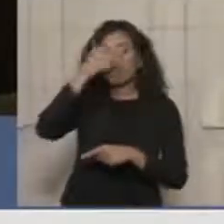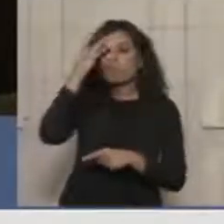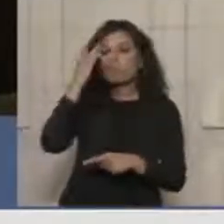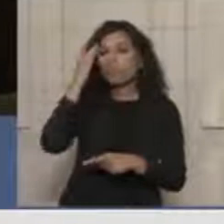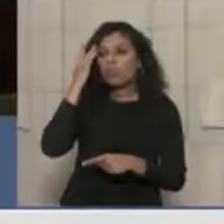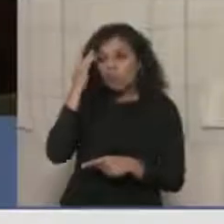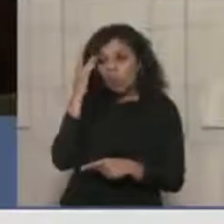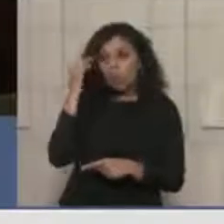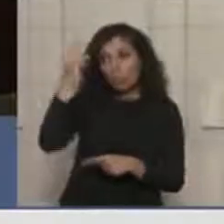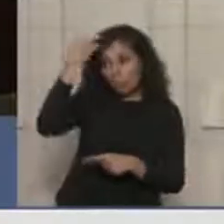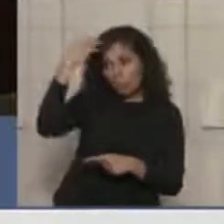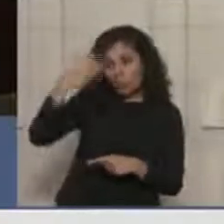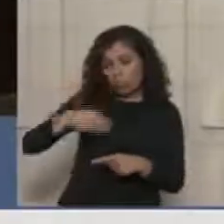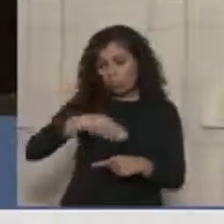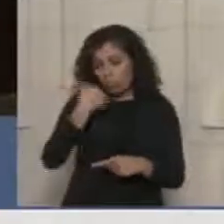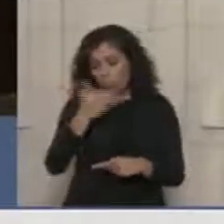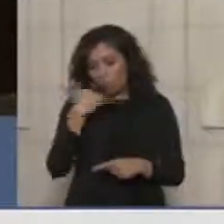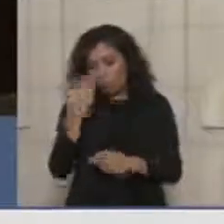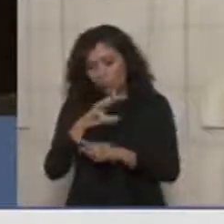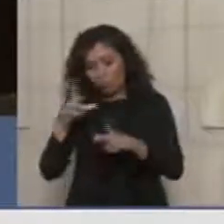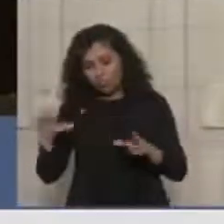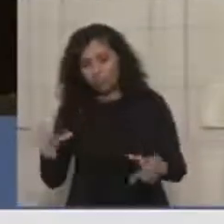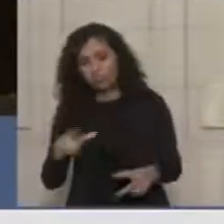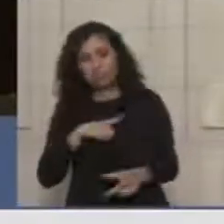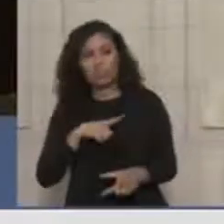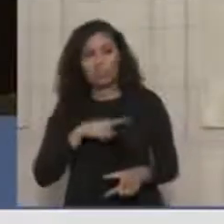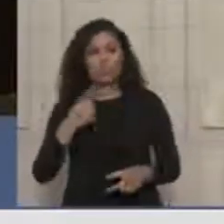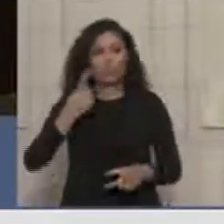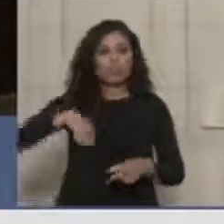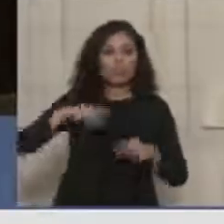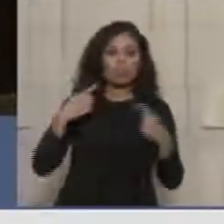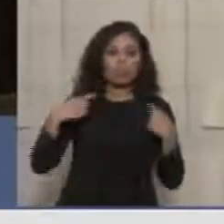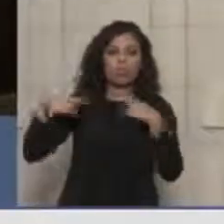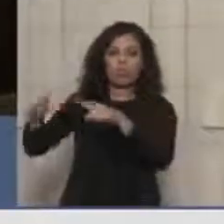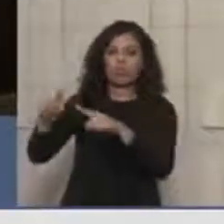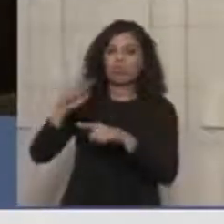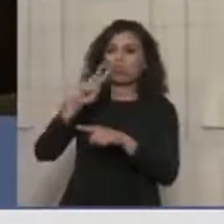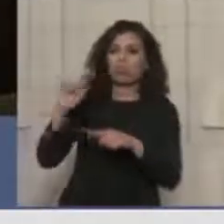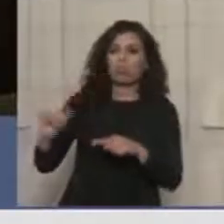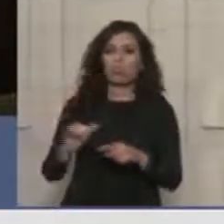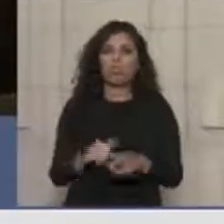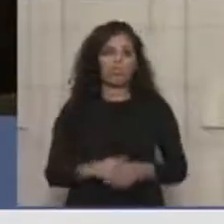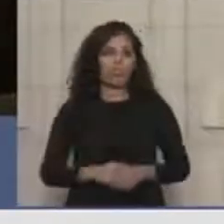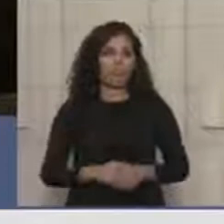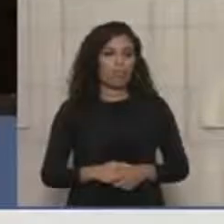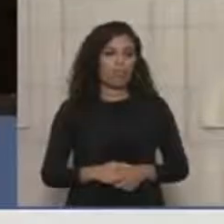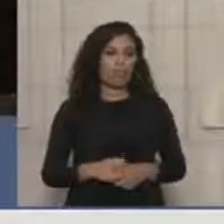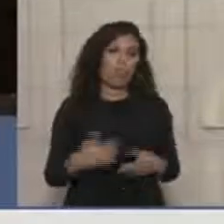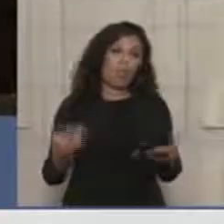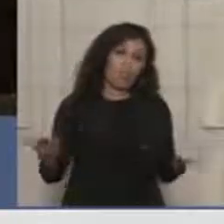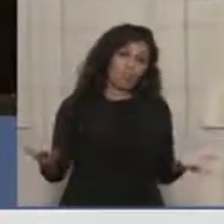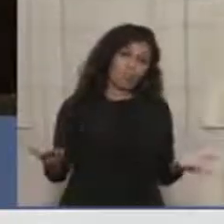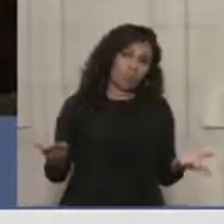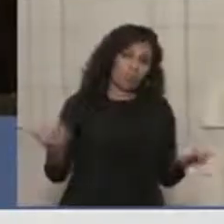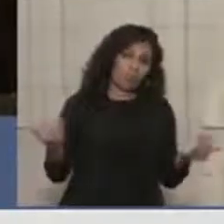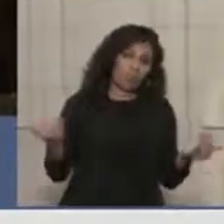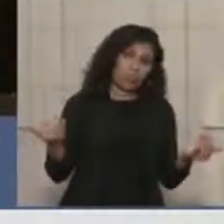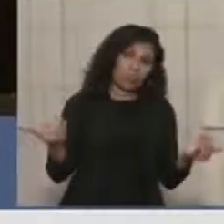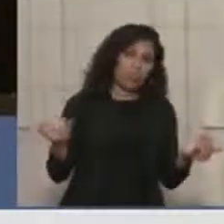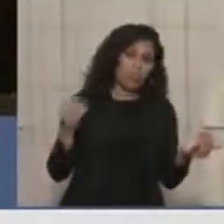estas mortes. Estas foram as justificativas. Olha, está faltando medicamento por